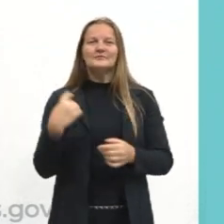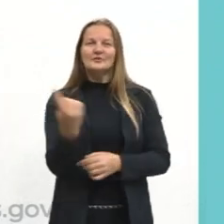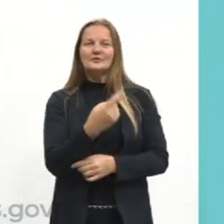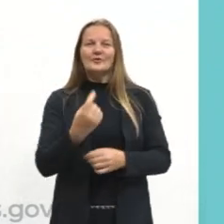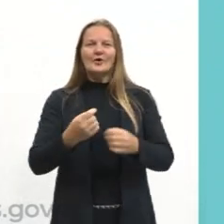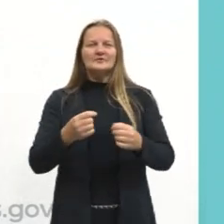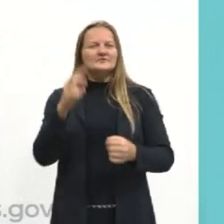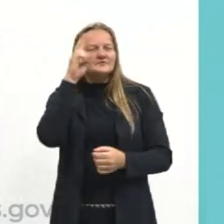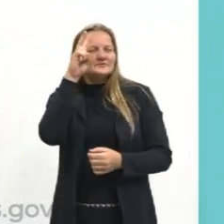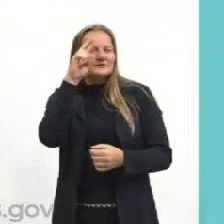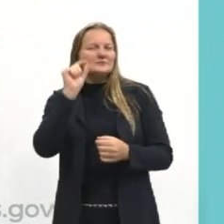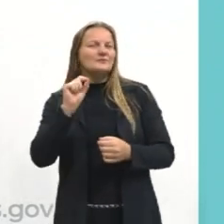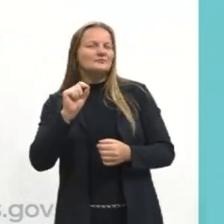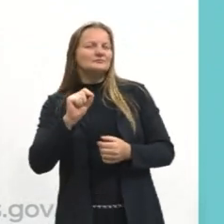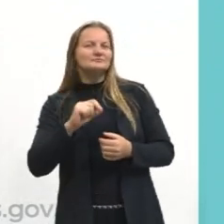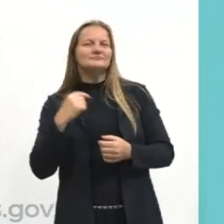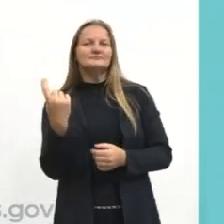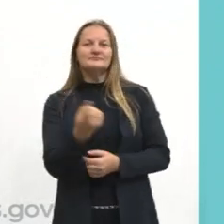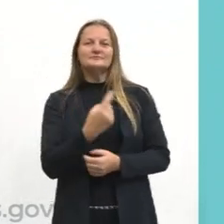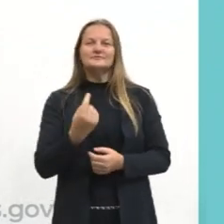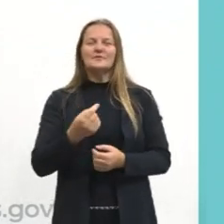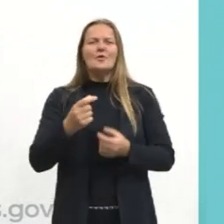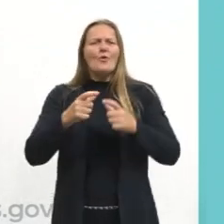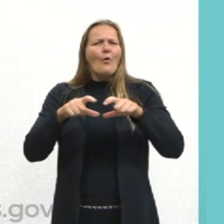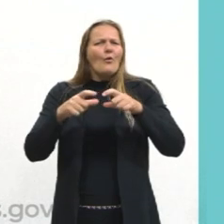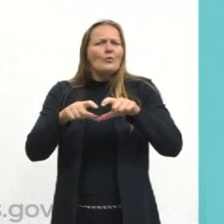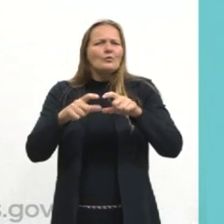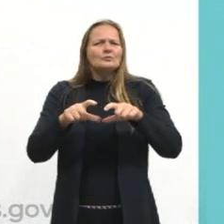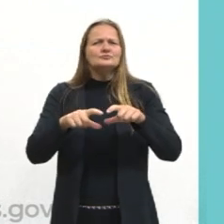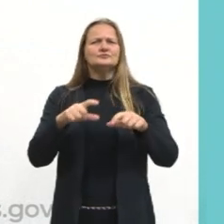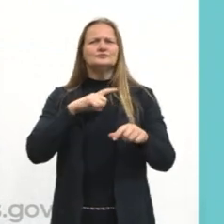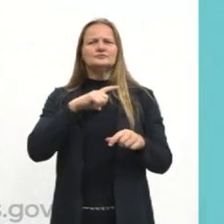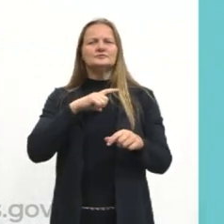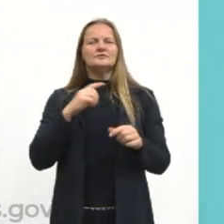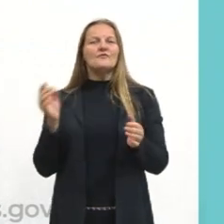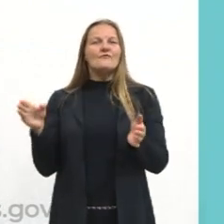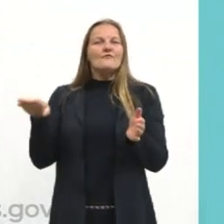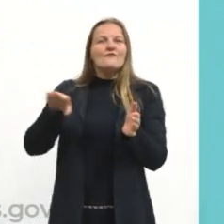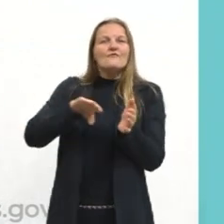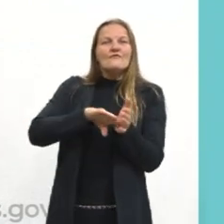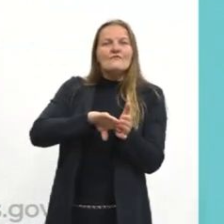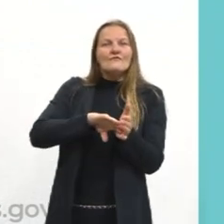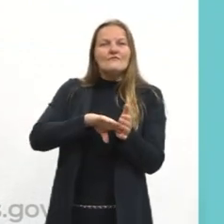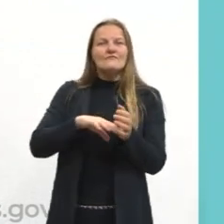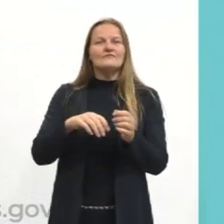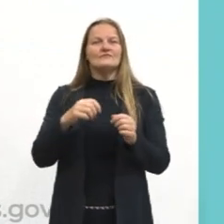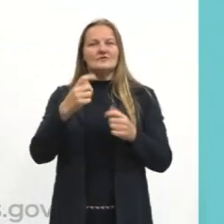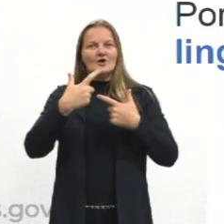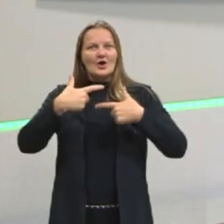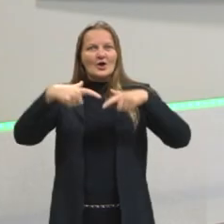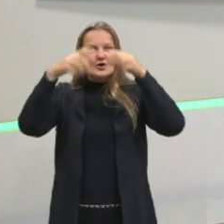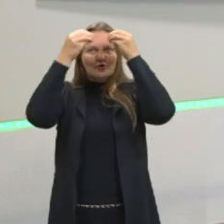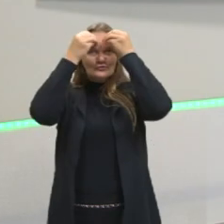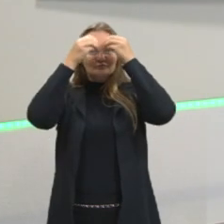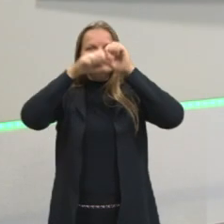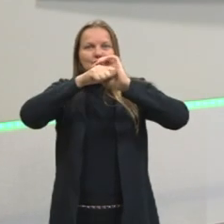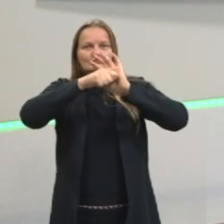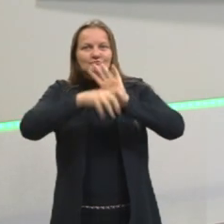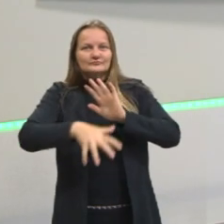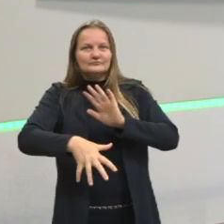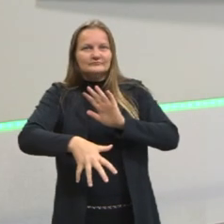eu vou relembrar com vocês de onde neovim para chegar aqui nas figuras de linguagem